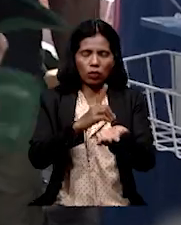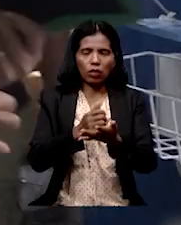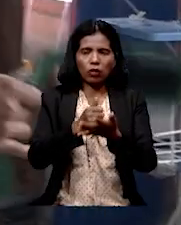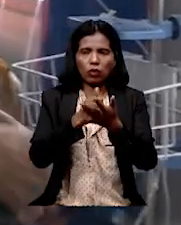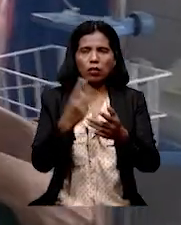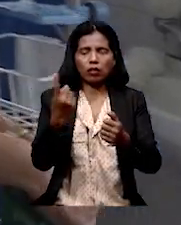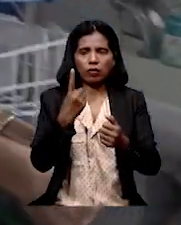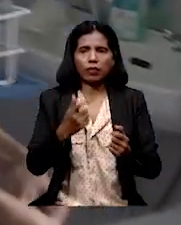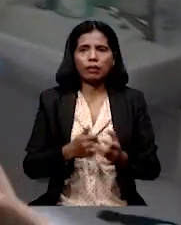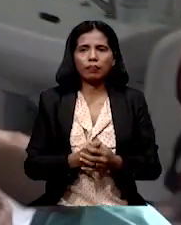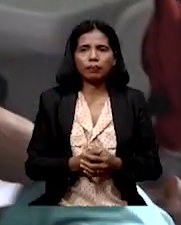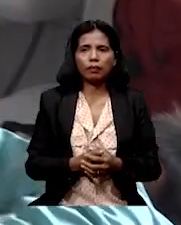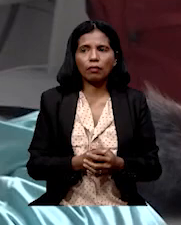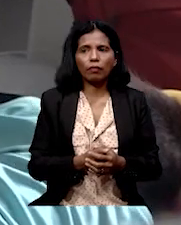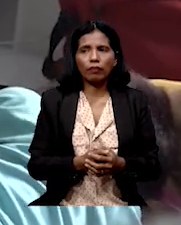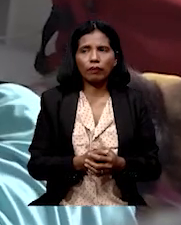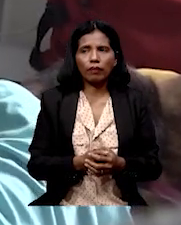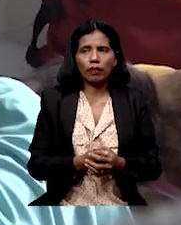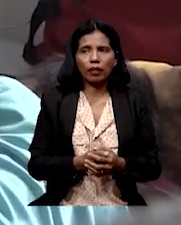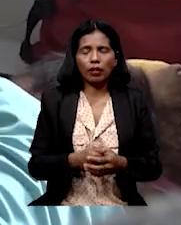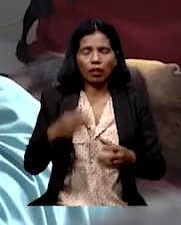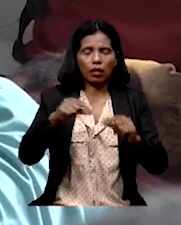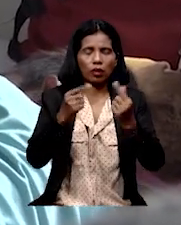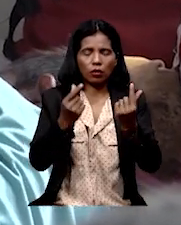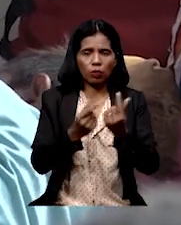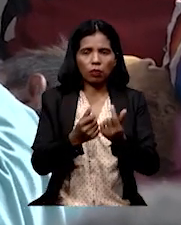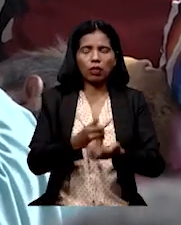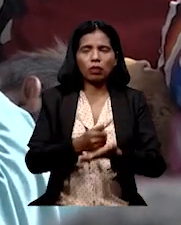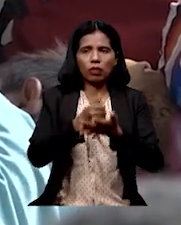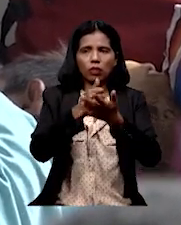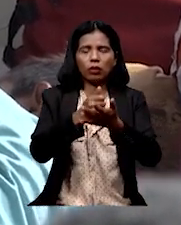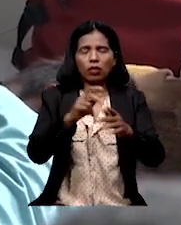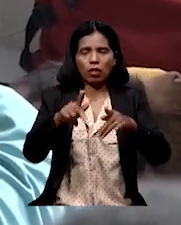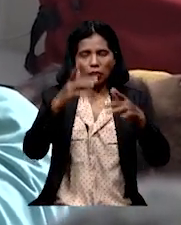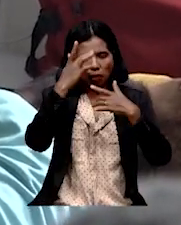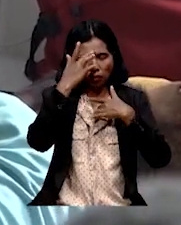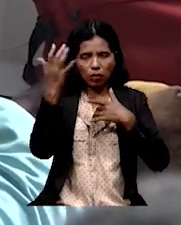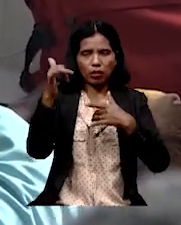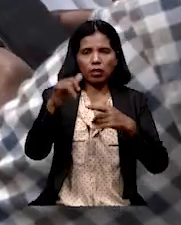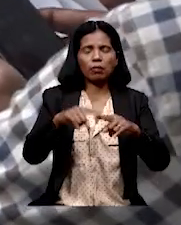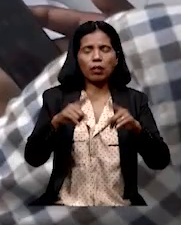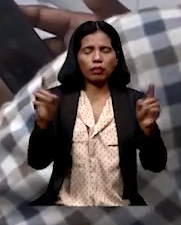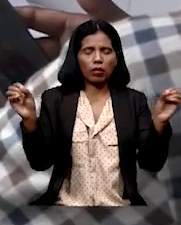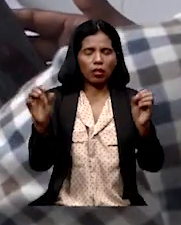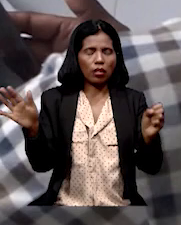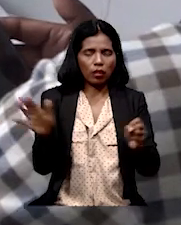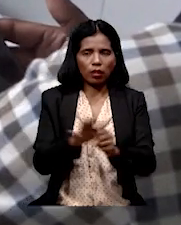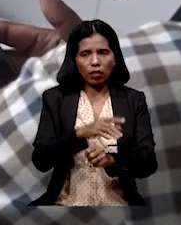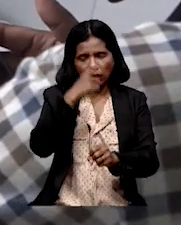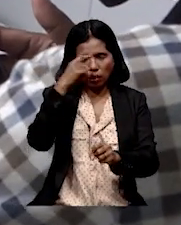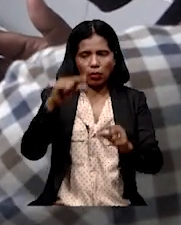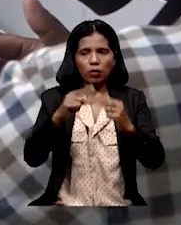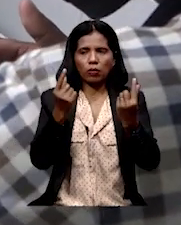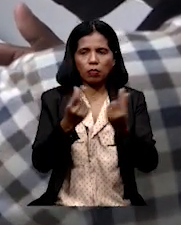fatem. Centro Internamento Veracruz e equipa onde for atendimento para paciente, mas bela suficiente. Também equipa